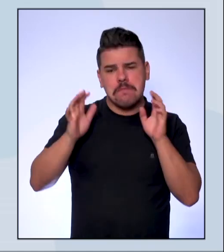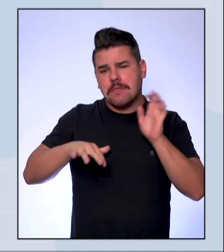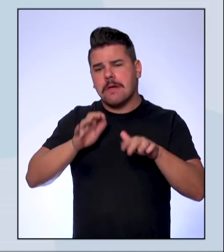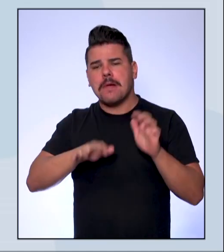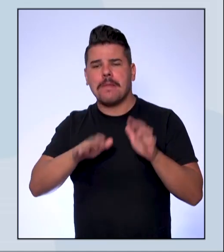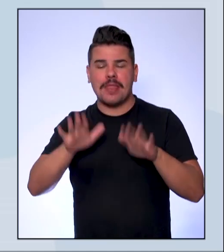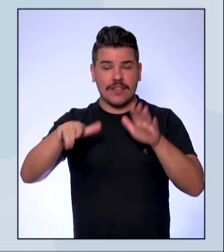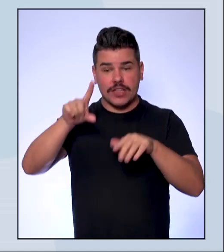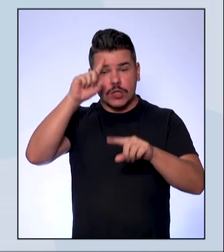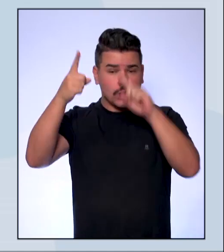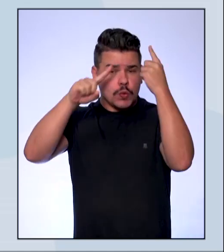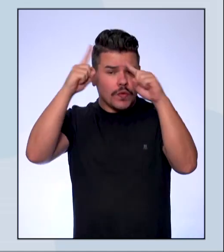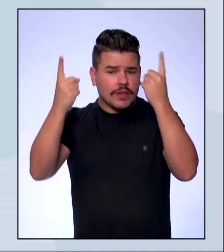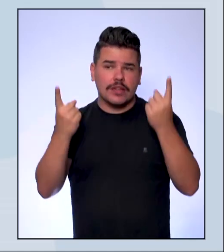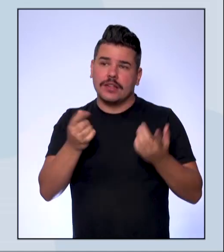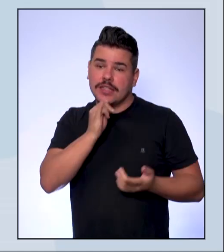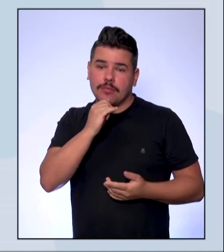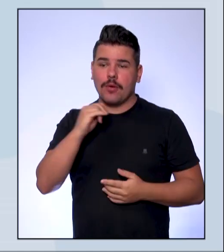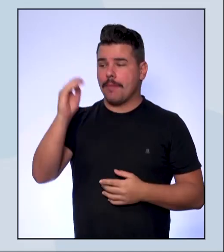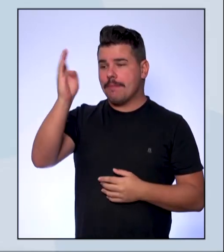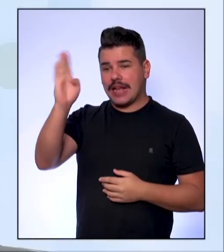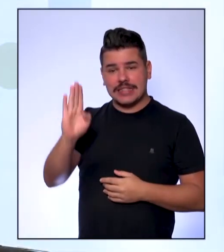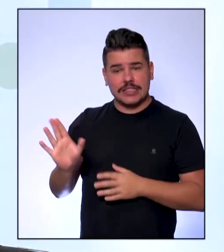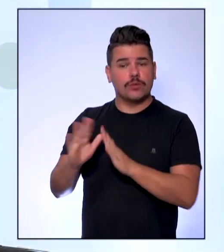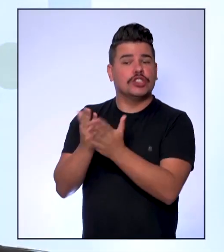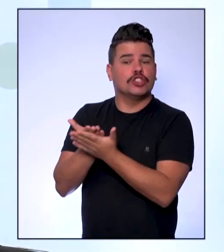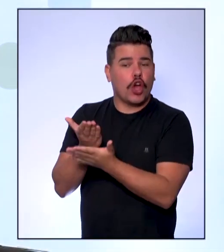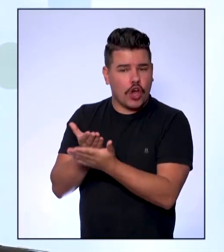dúvidas, como, por exemplo, Brasil Escola,